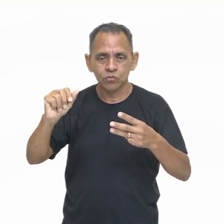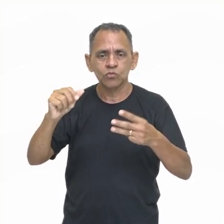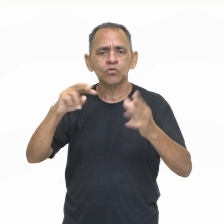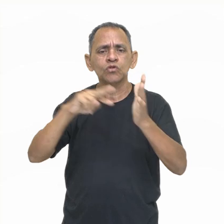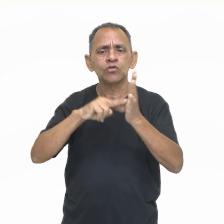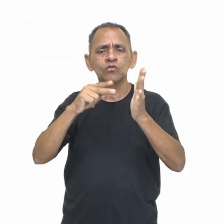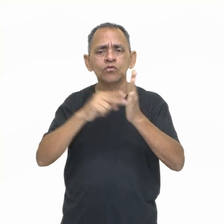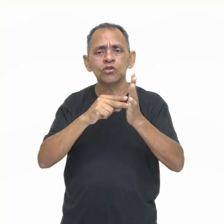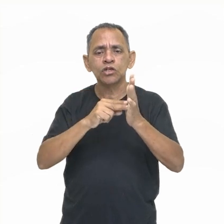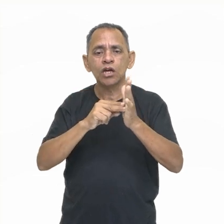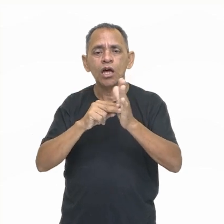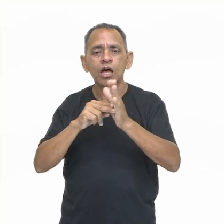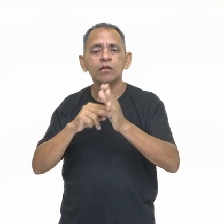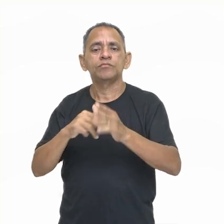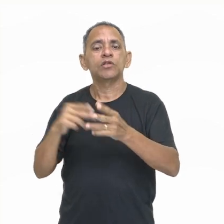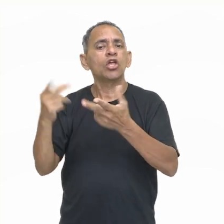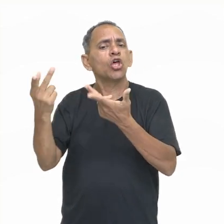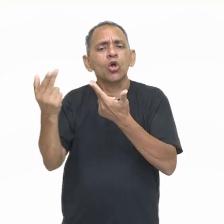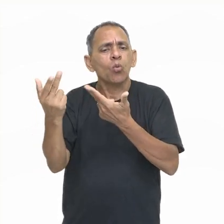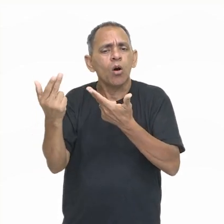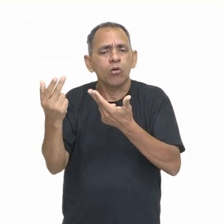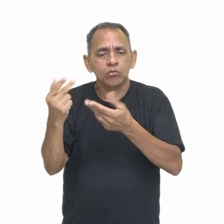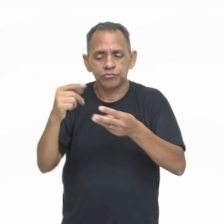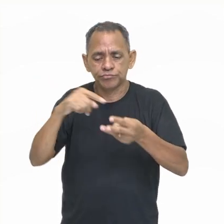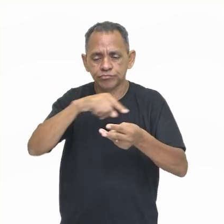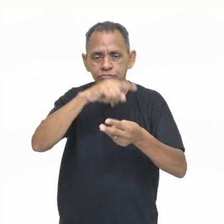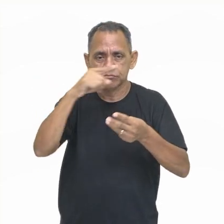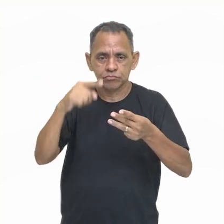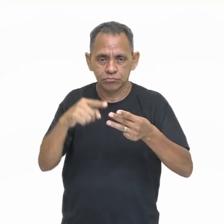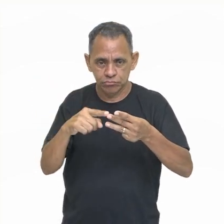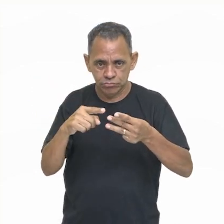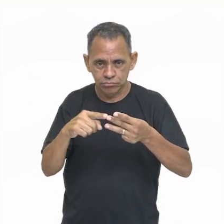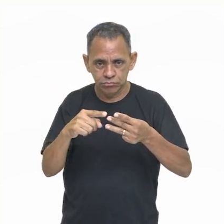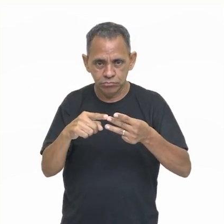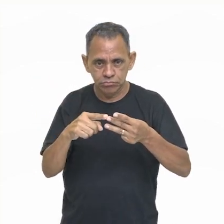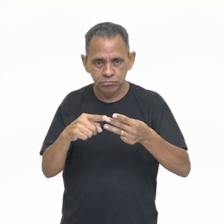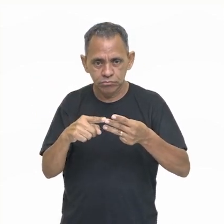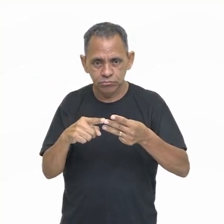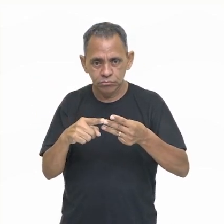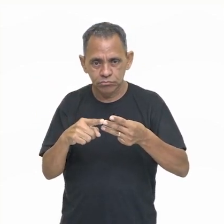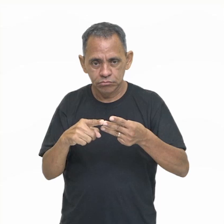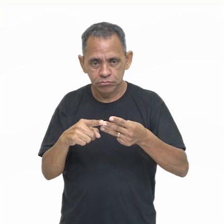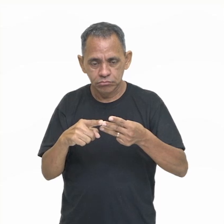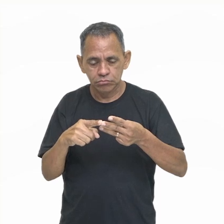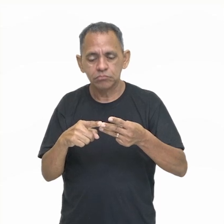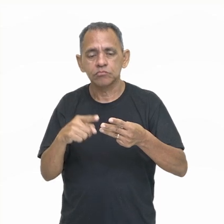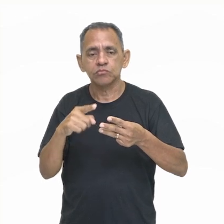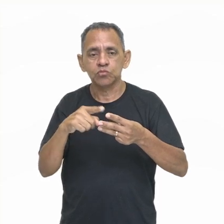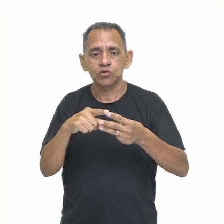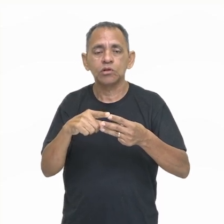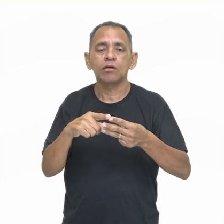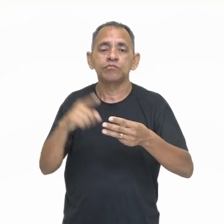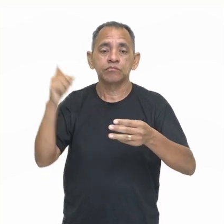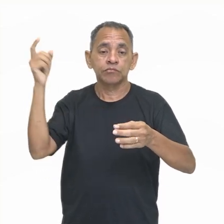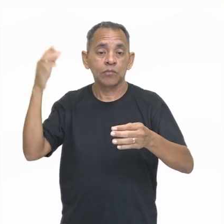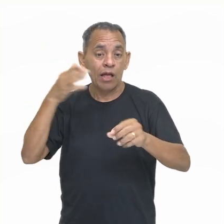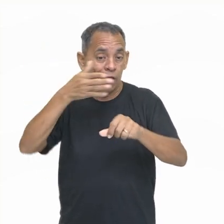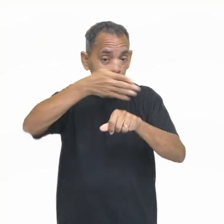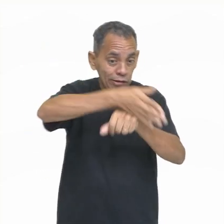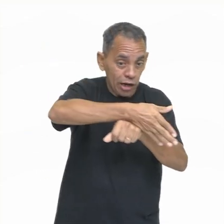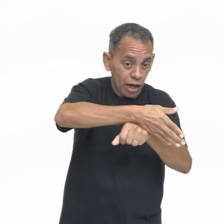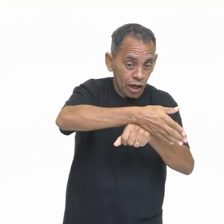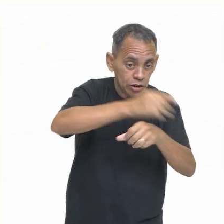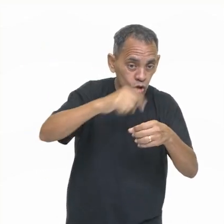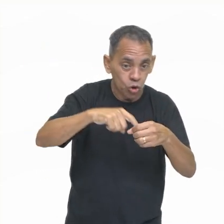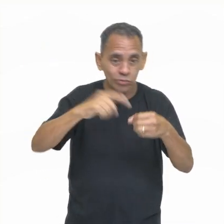primeira situação, a entrada e a saída de água acontecem na mesma proporção,